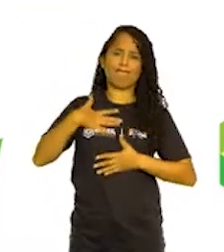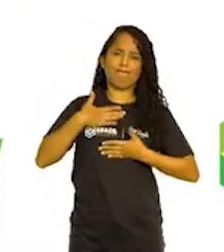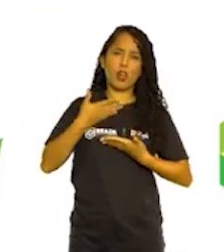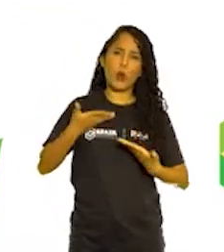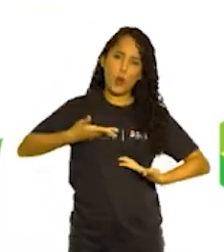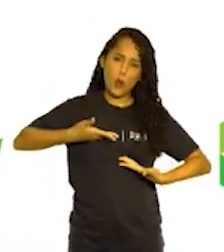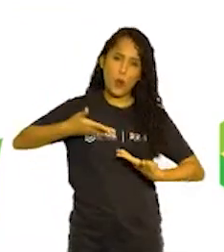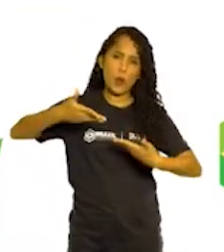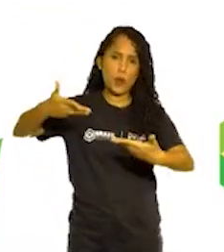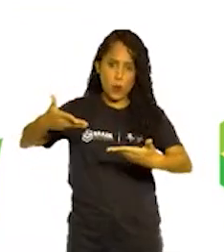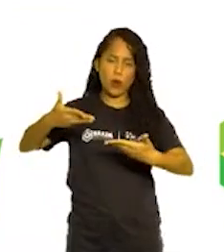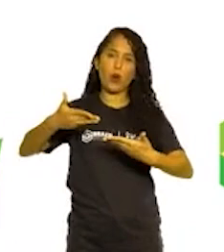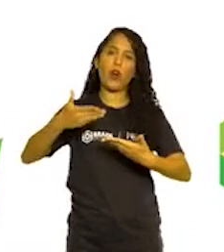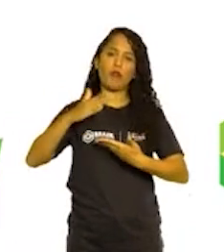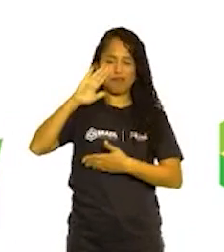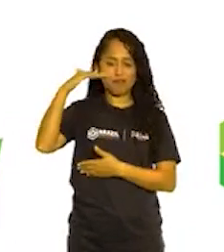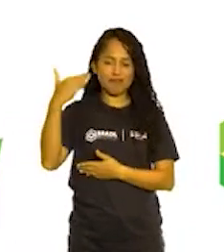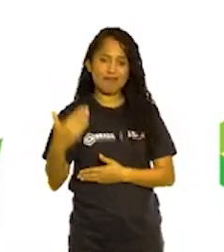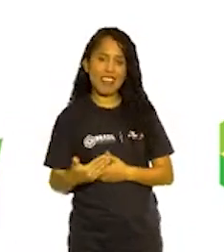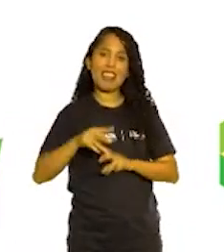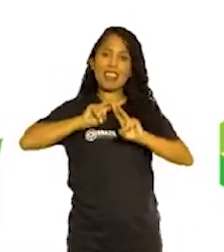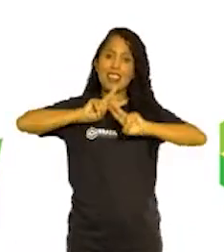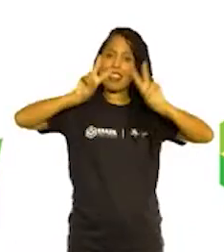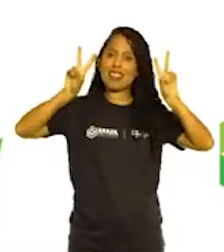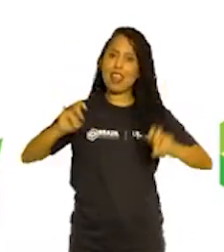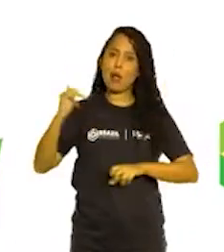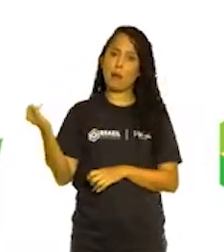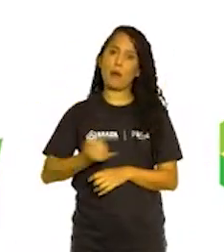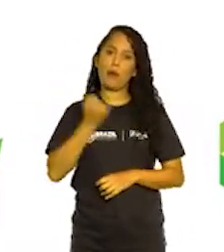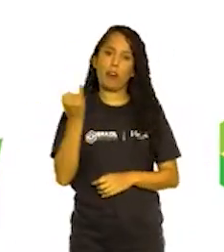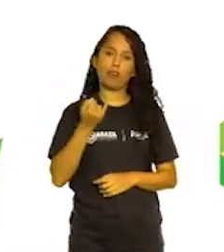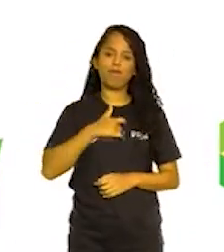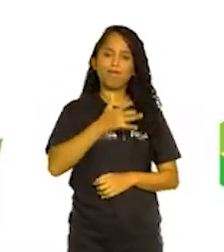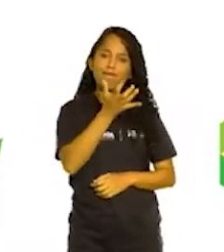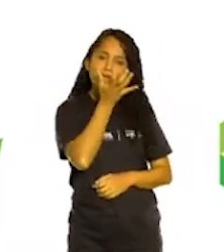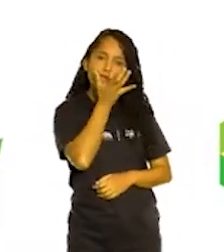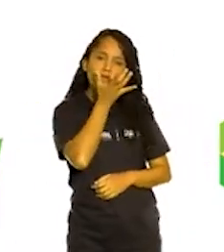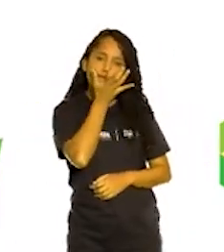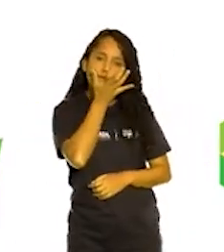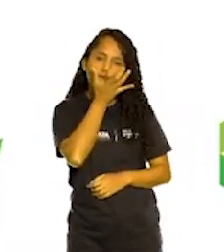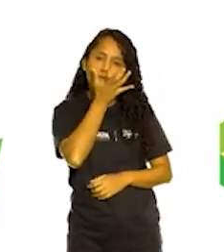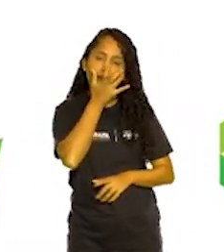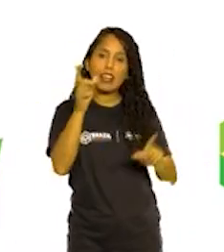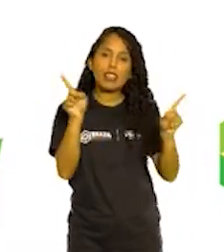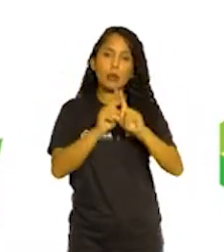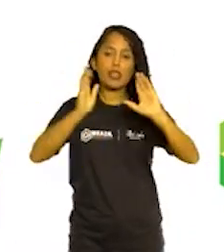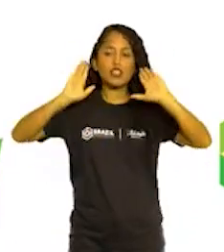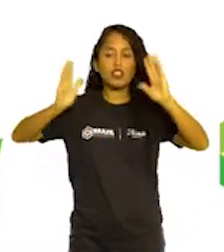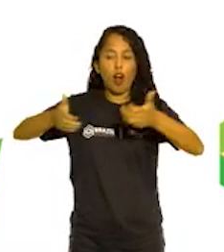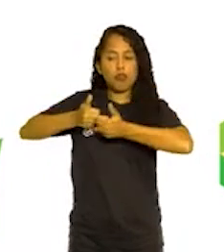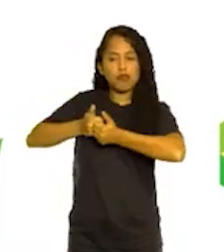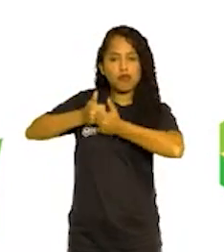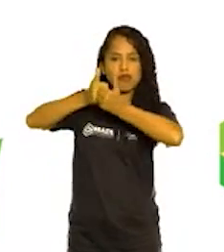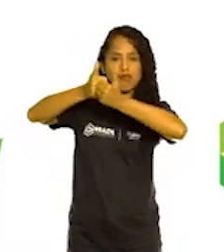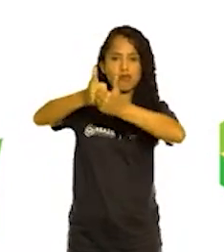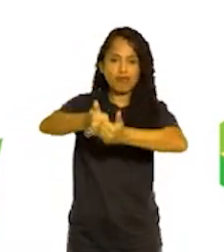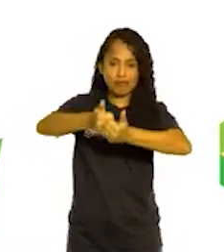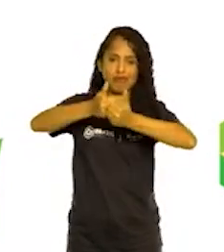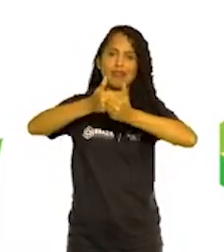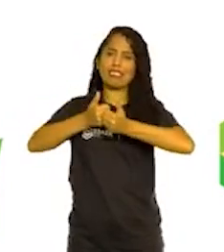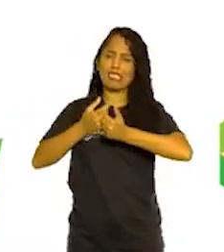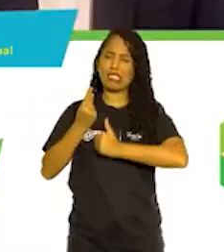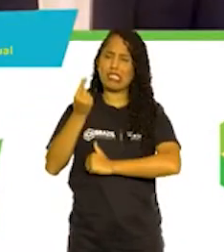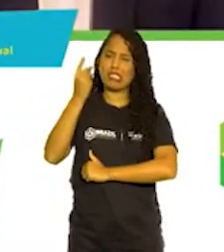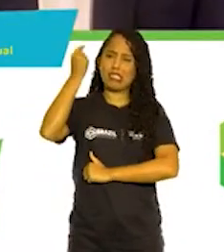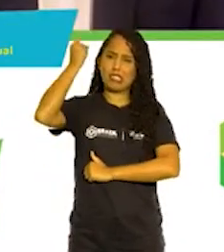tão importante com pessoas a quem eu admiro profundamente e acompanho já há muito tempo. Estão aqui com a gente para